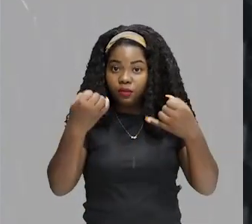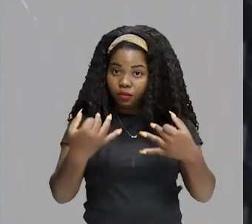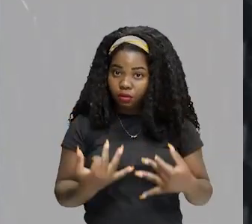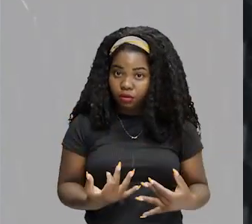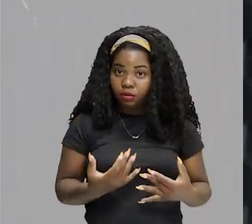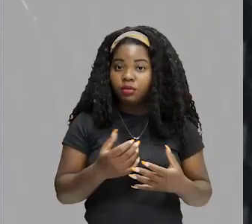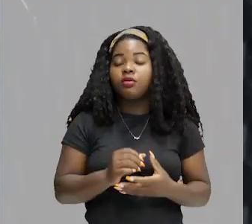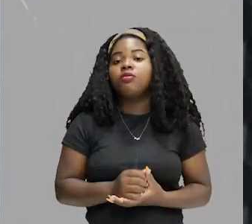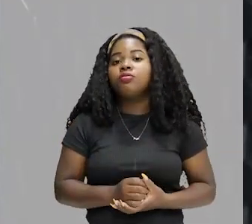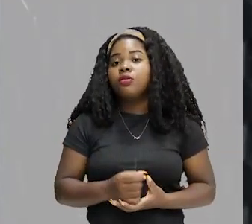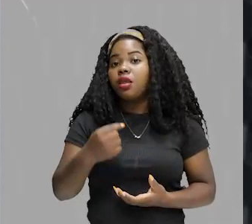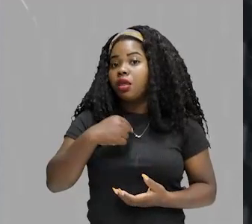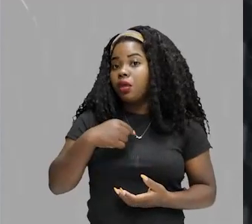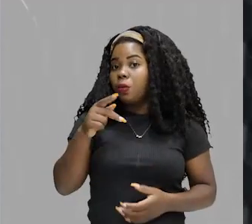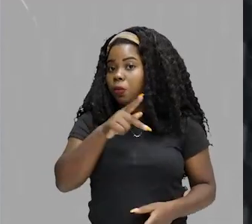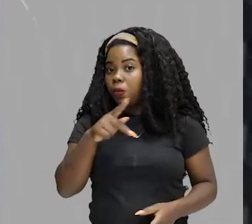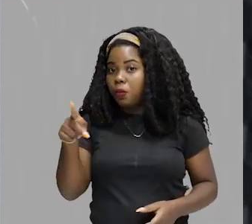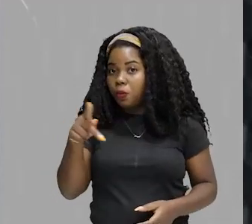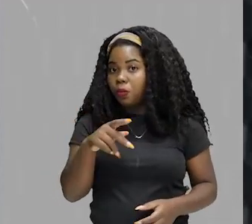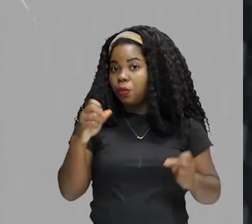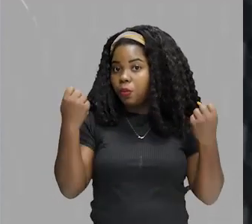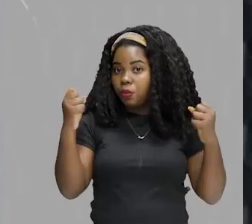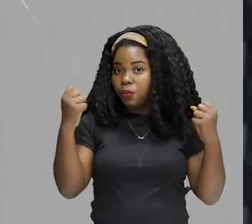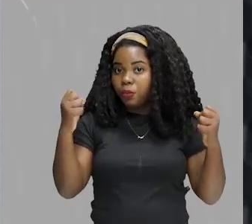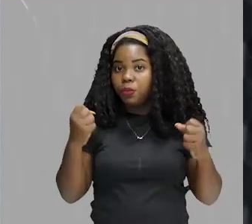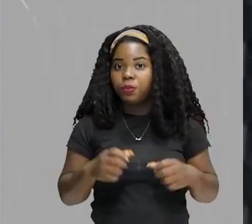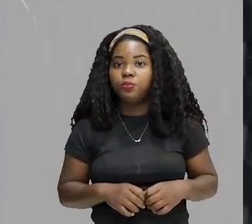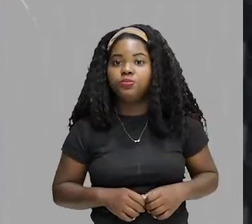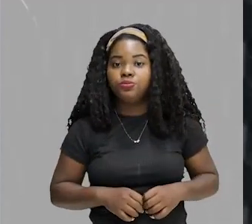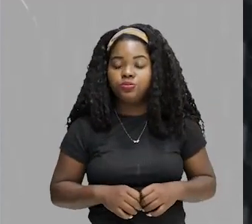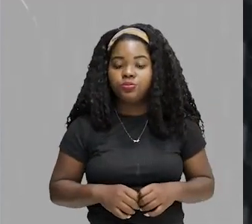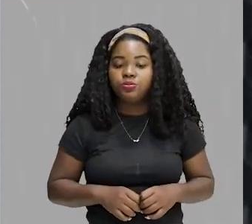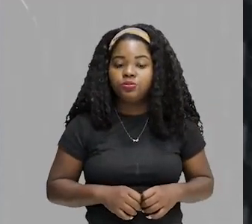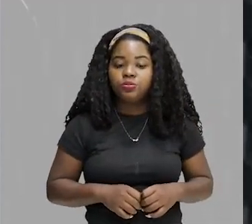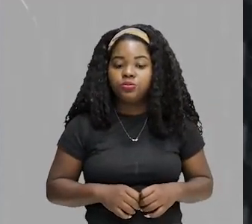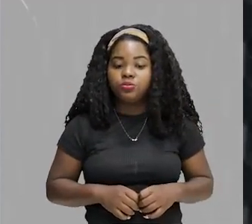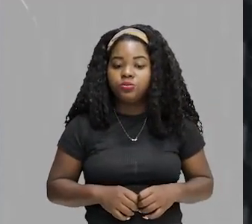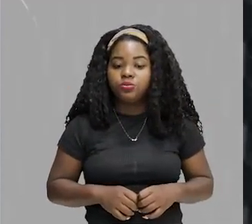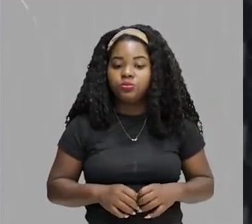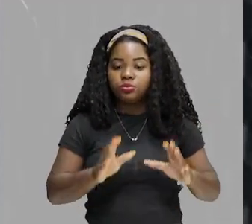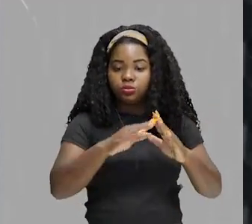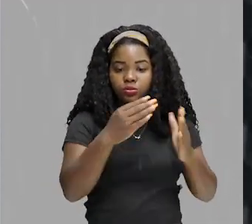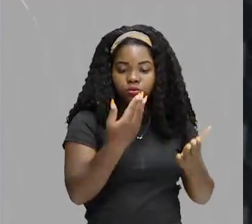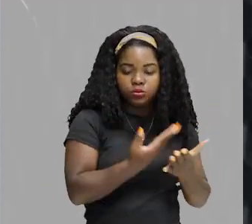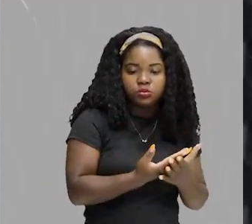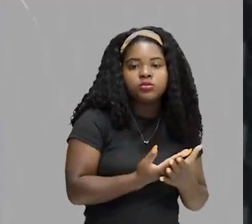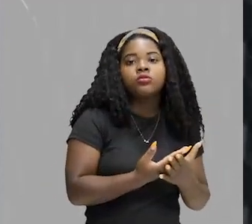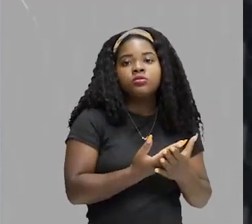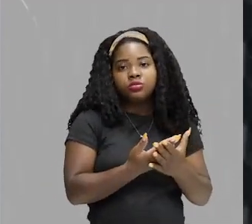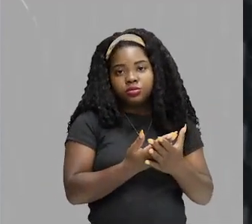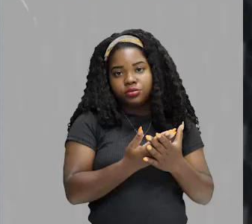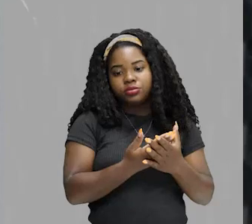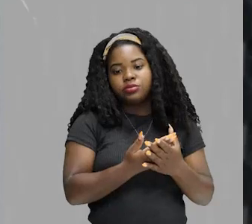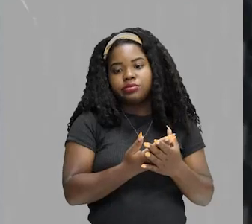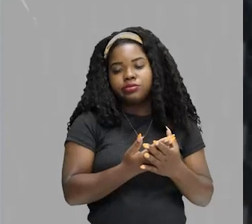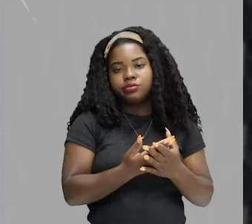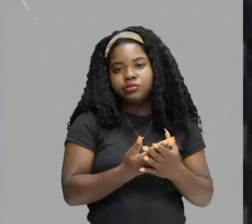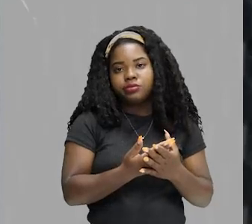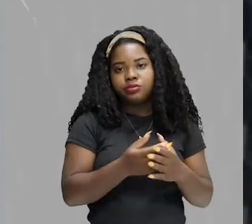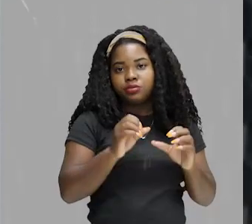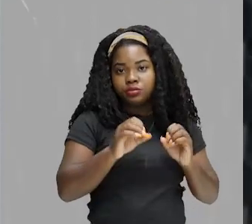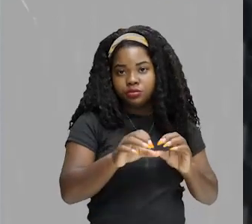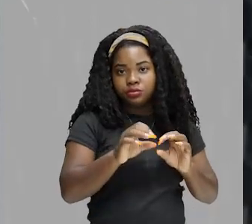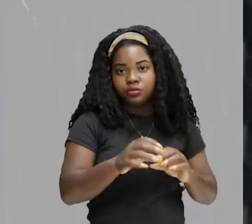para vocês. Eu, como professor de educação física, nas escolas que eu trabalhei, quem foi meu aluno sabe.